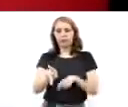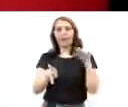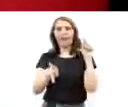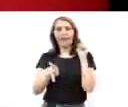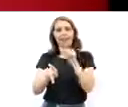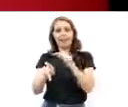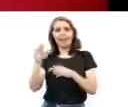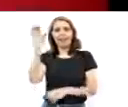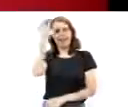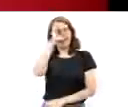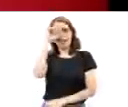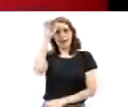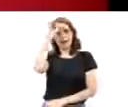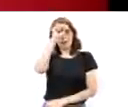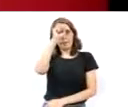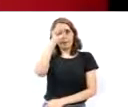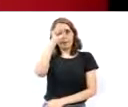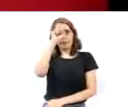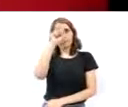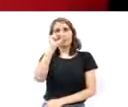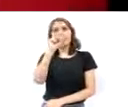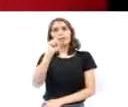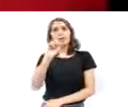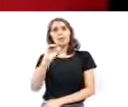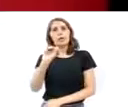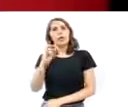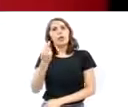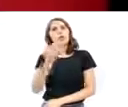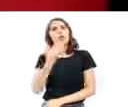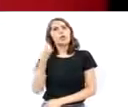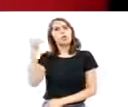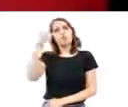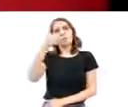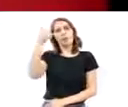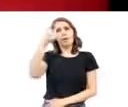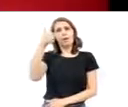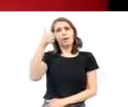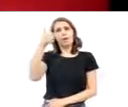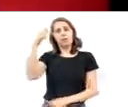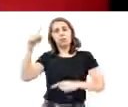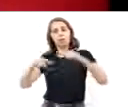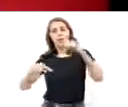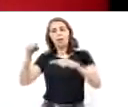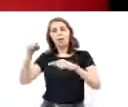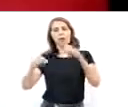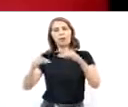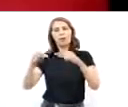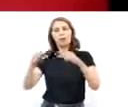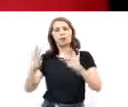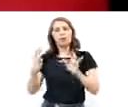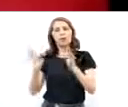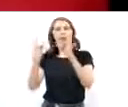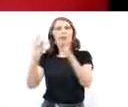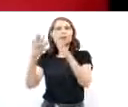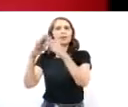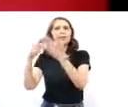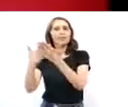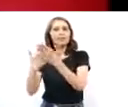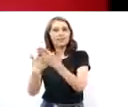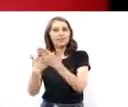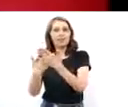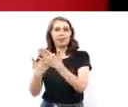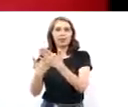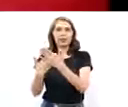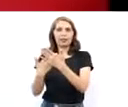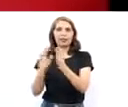menos, melhore, estimule o manuseio e a utilização dos recursos tecnológicos, que são diversos. E essa prática,